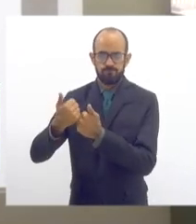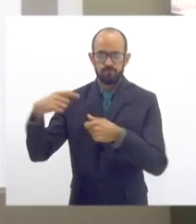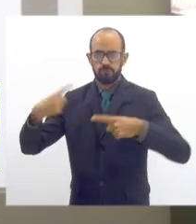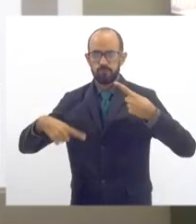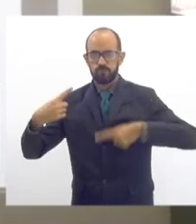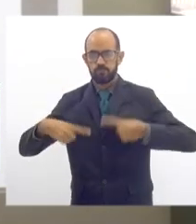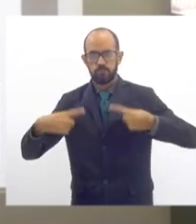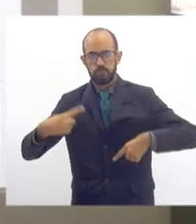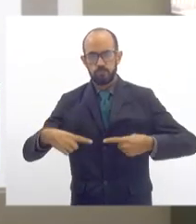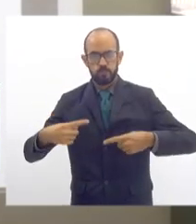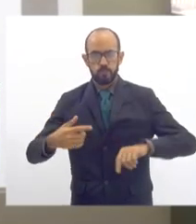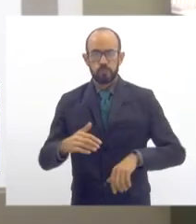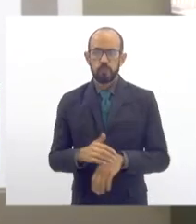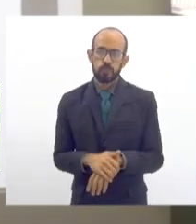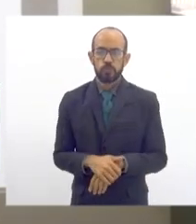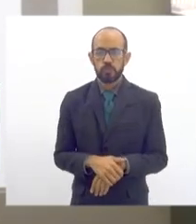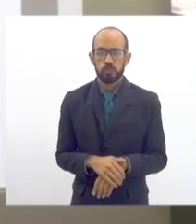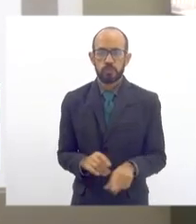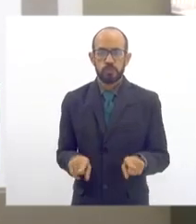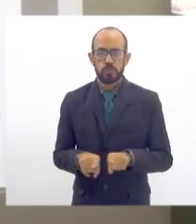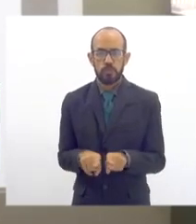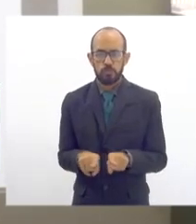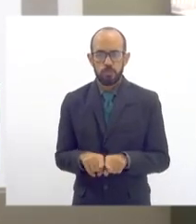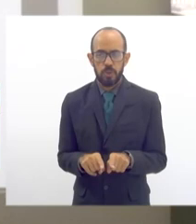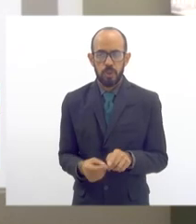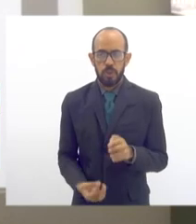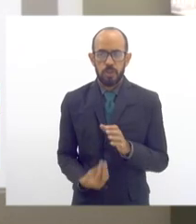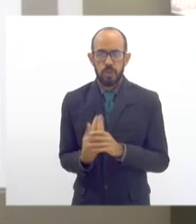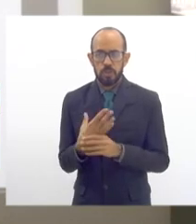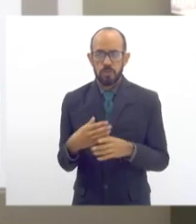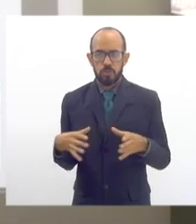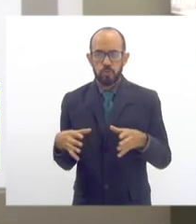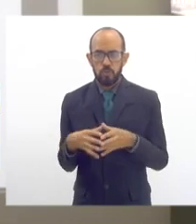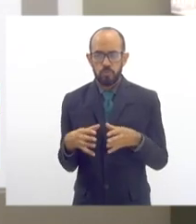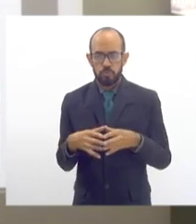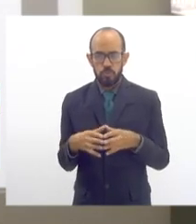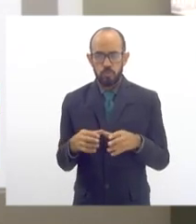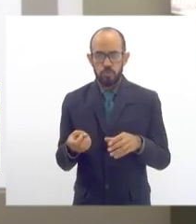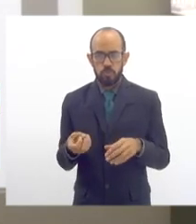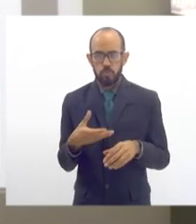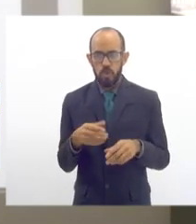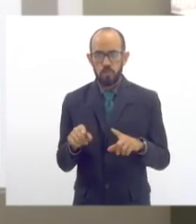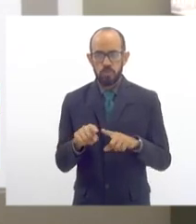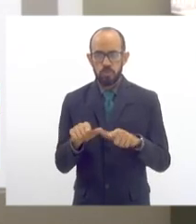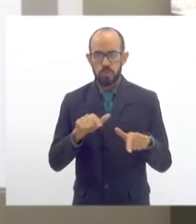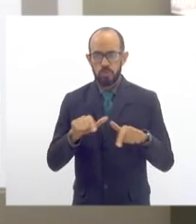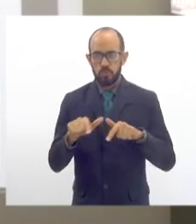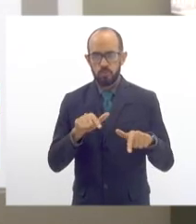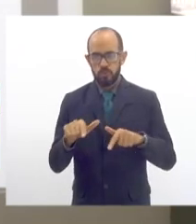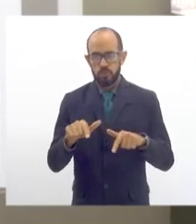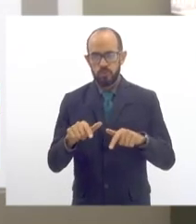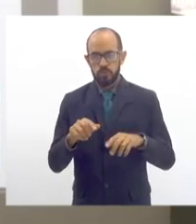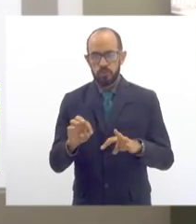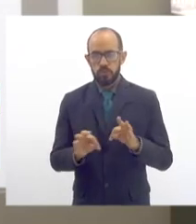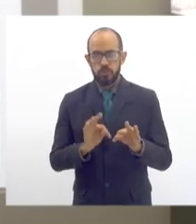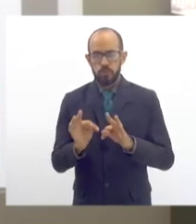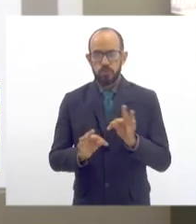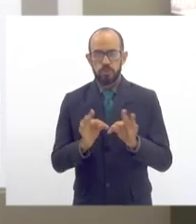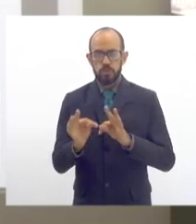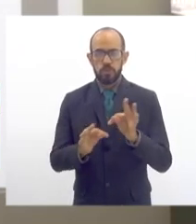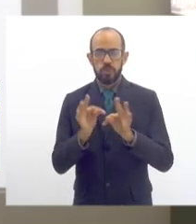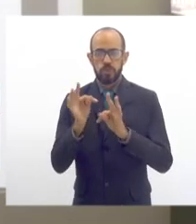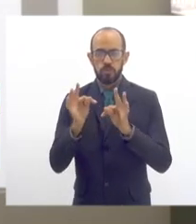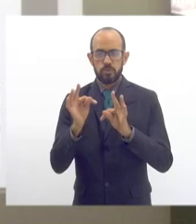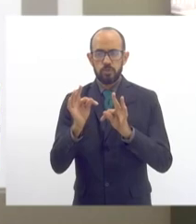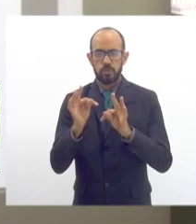chega lá. E a comissão também se mantém à disposição para uma criação de comissão de novos